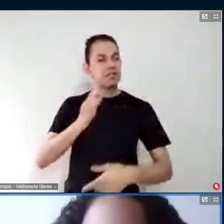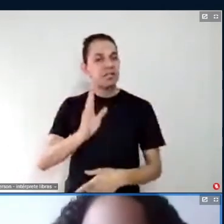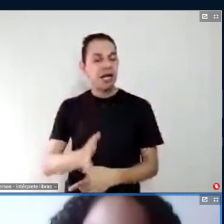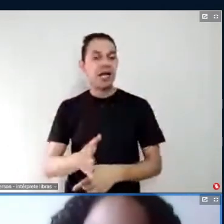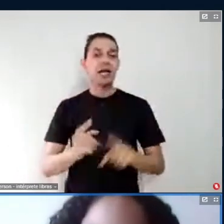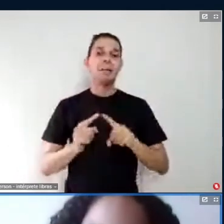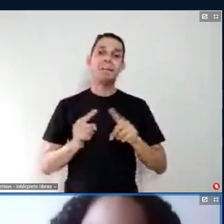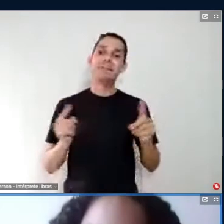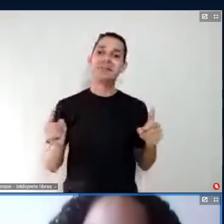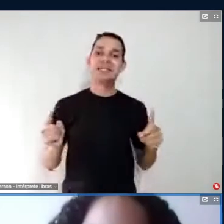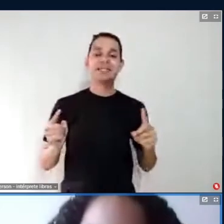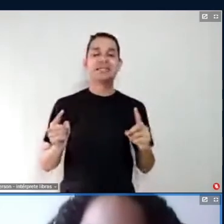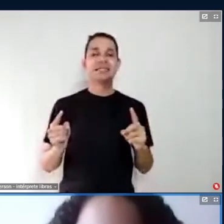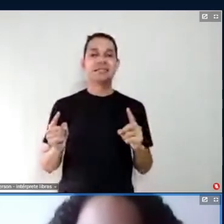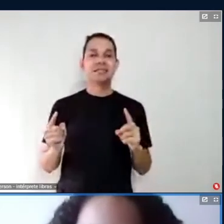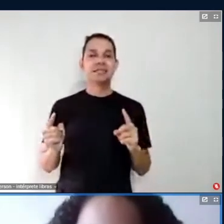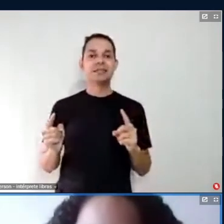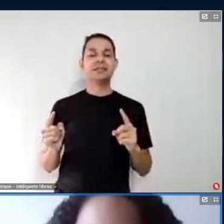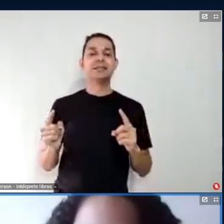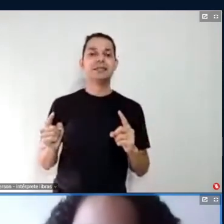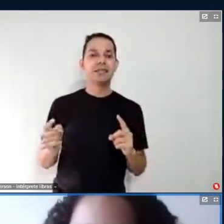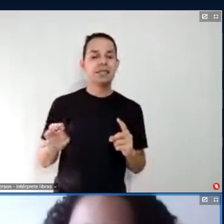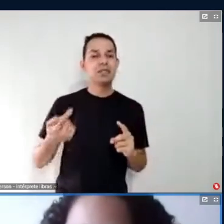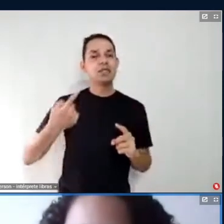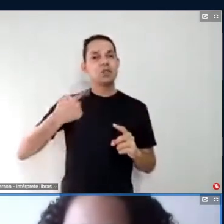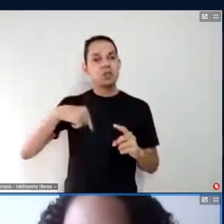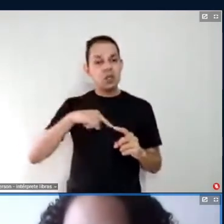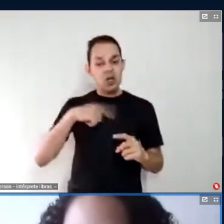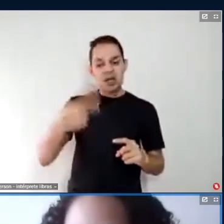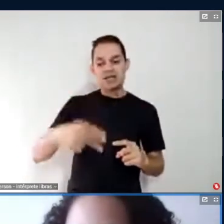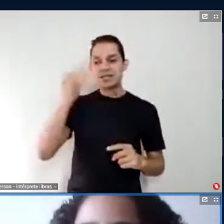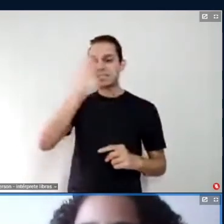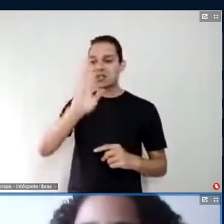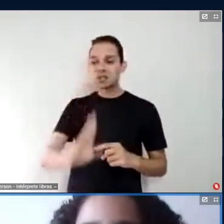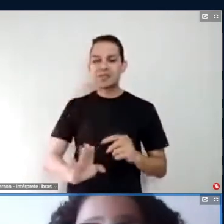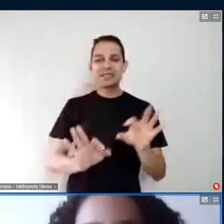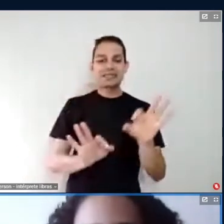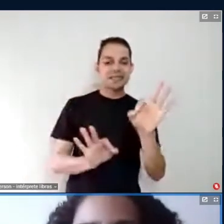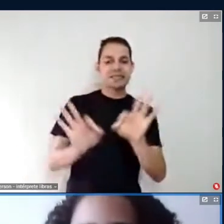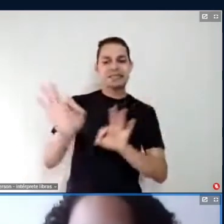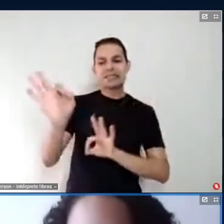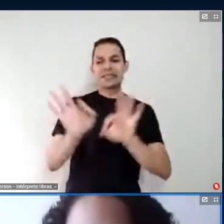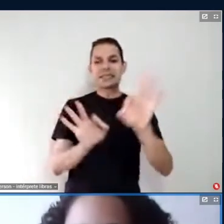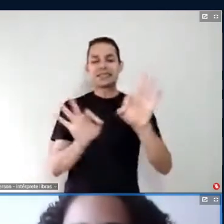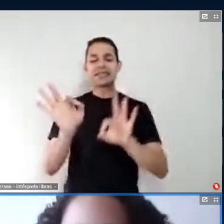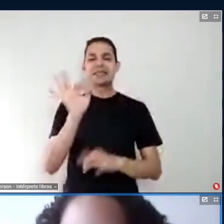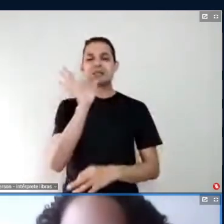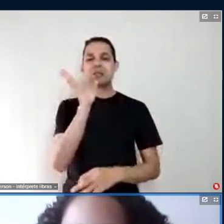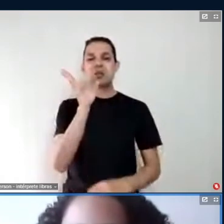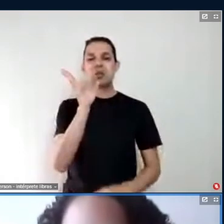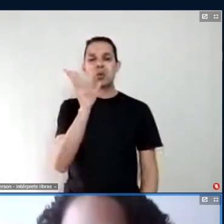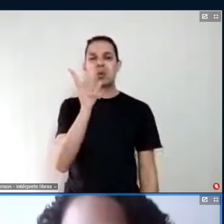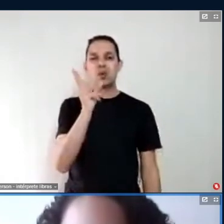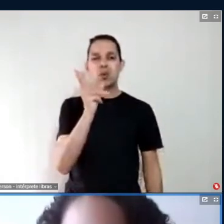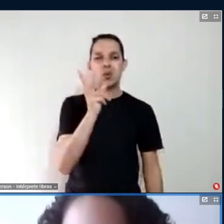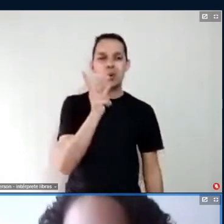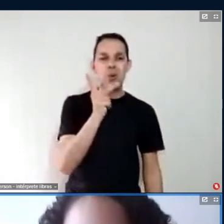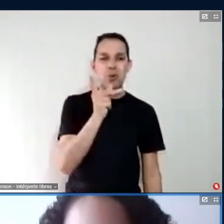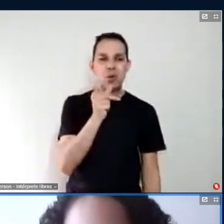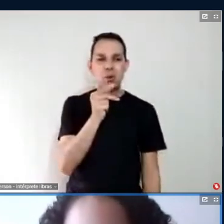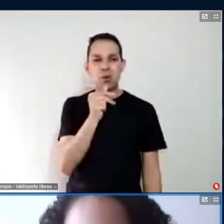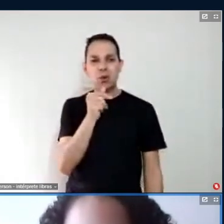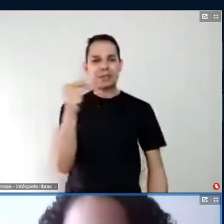aí, do jeito que a gente se organiza no Brasil, infelizmente, demora muito tempo para ouvir essas demandas